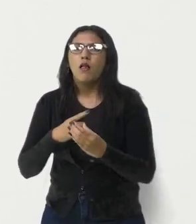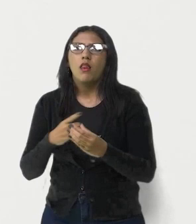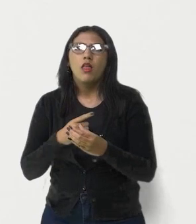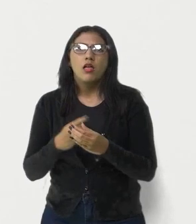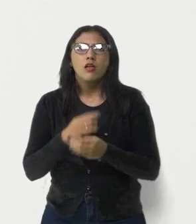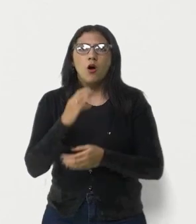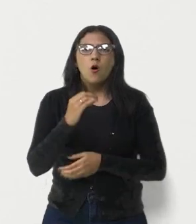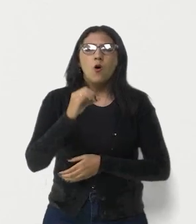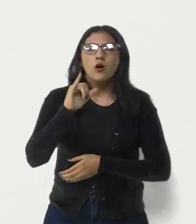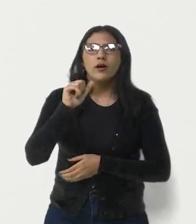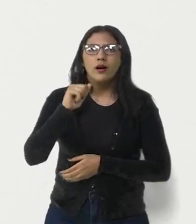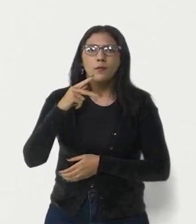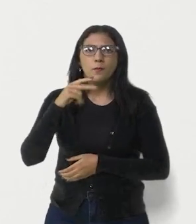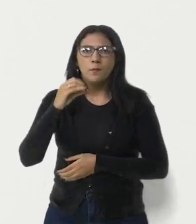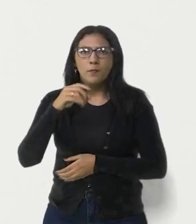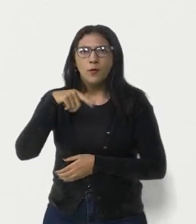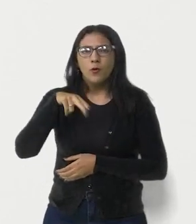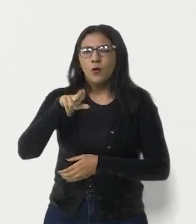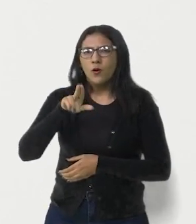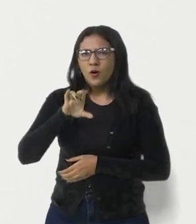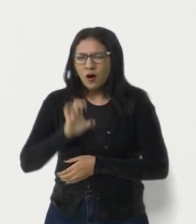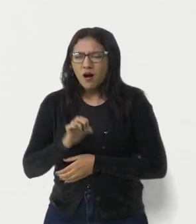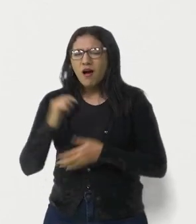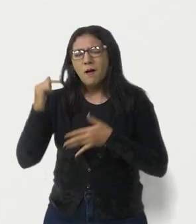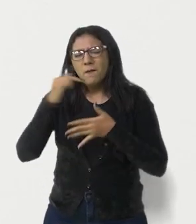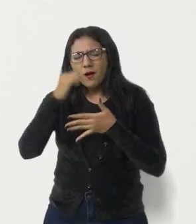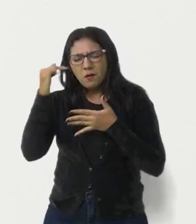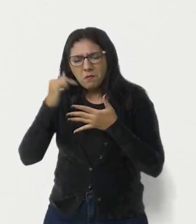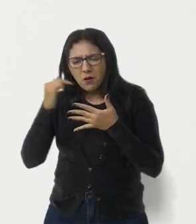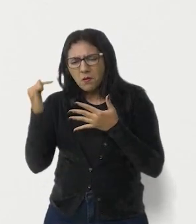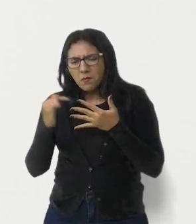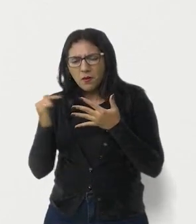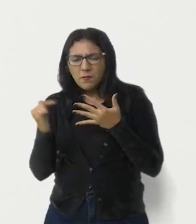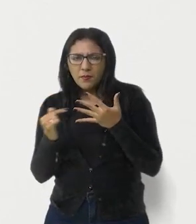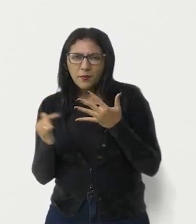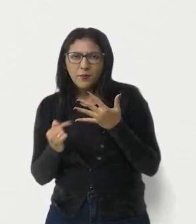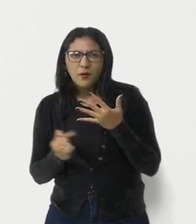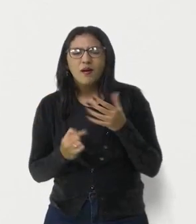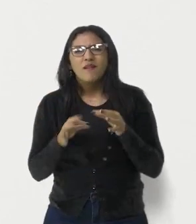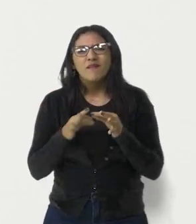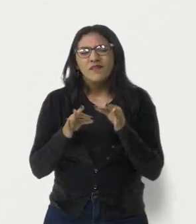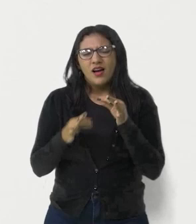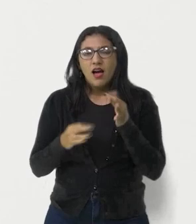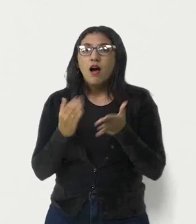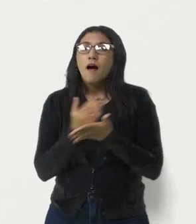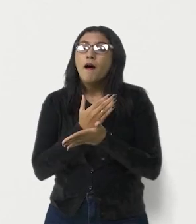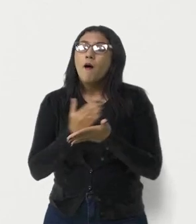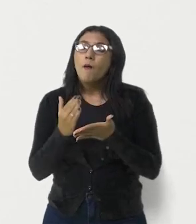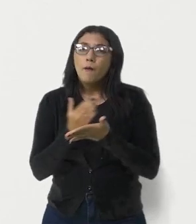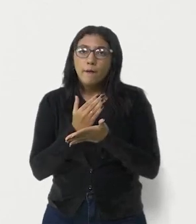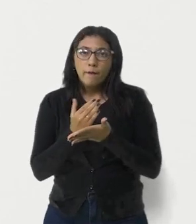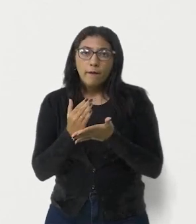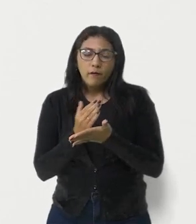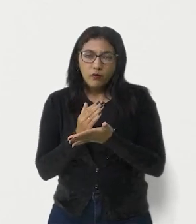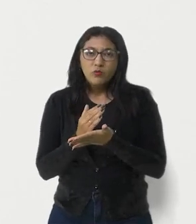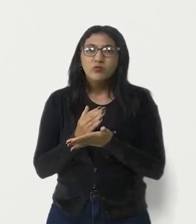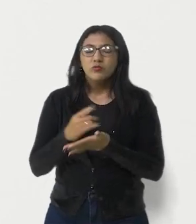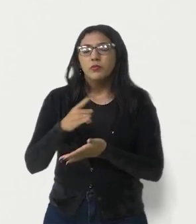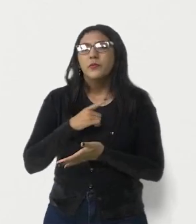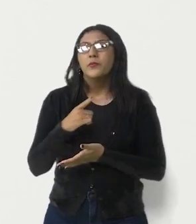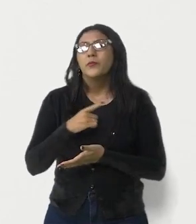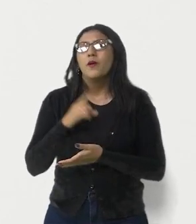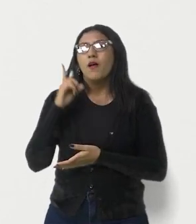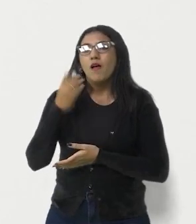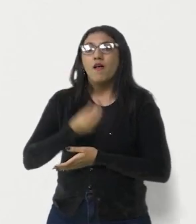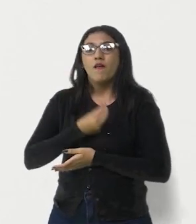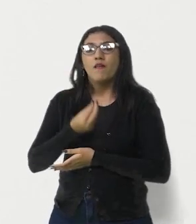Oiapoque, Laranjal do Jari, Vitória do Jari, Macapá, Cutias. Então, são algumas das comunidades